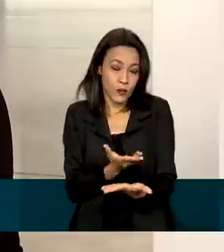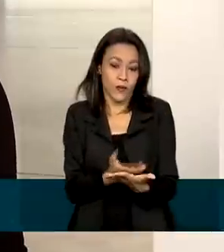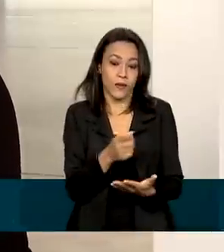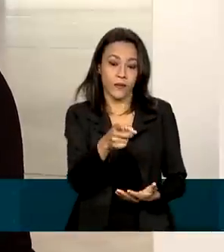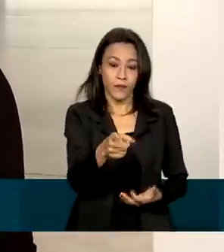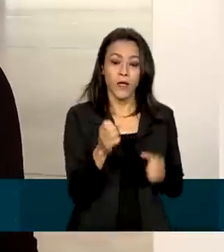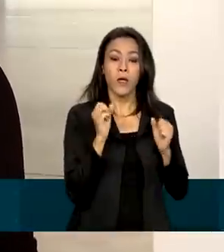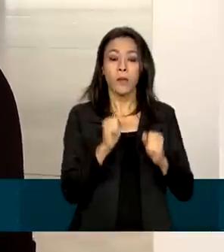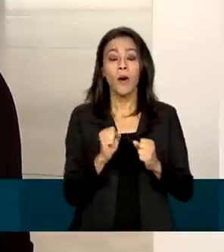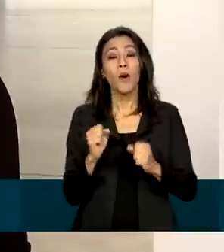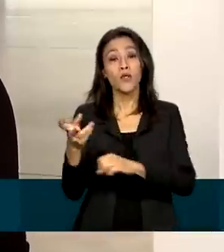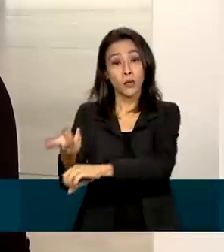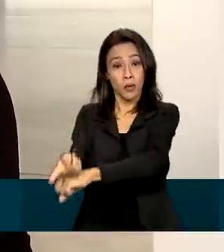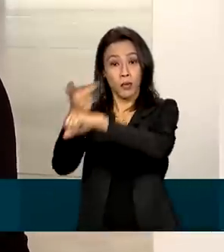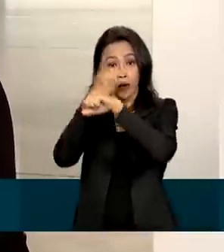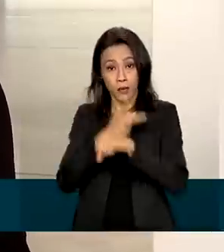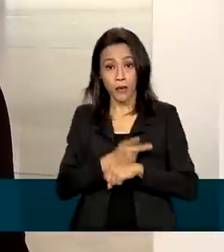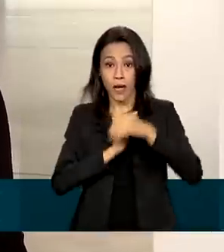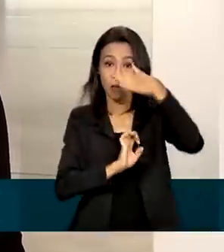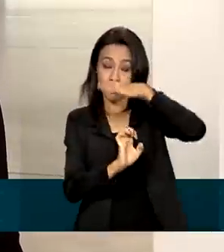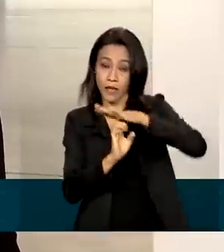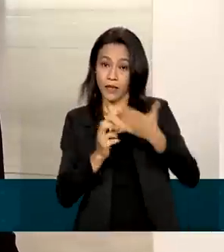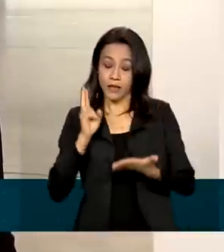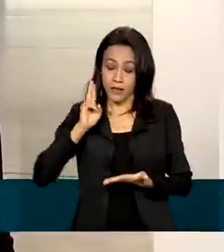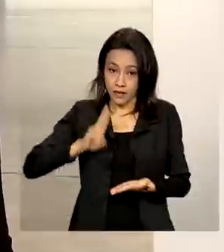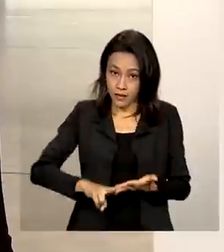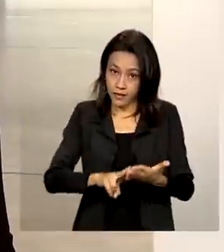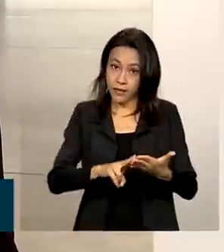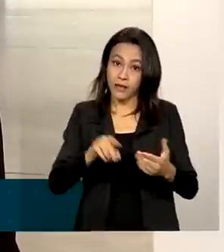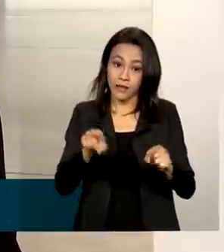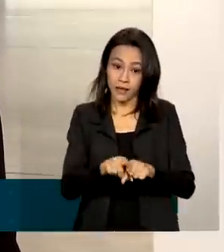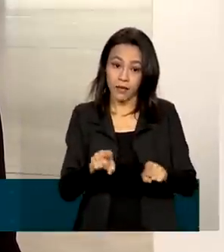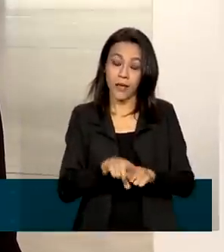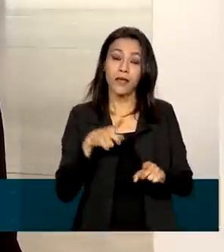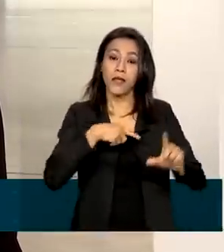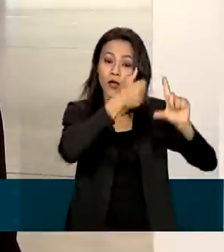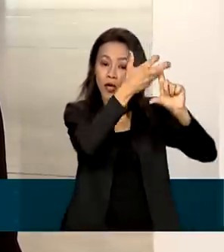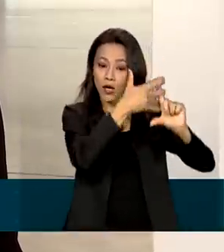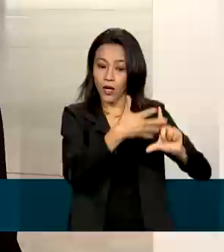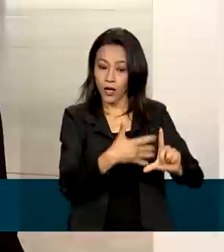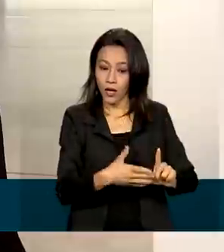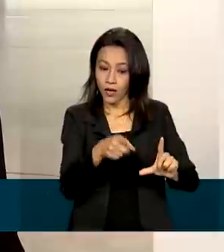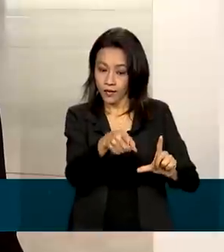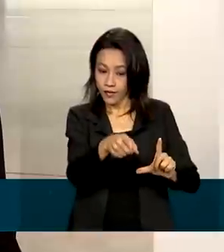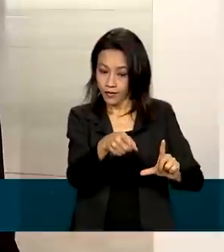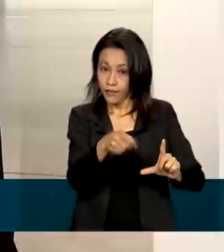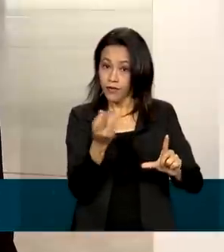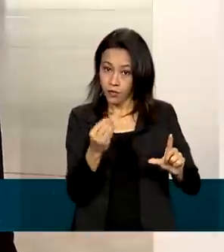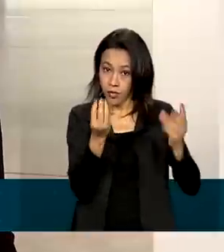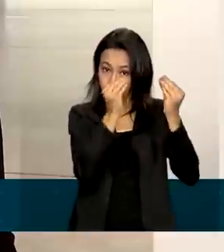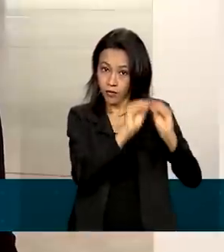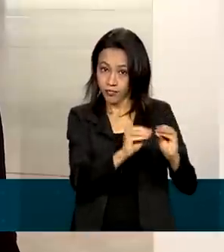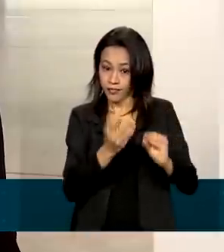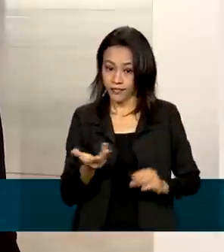feito nas agências dos Correios e também pelo blog da campanha, no endereço